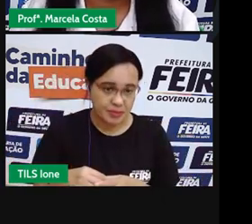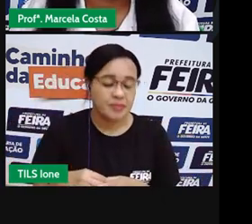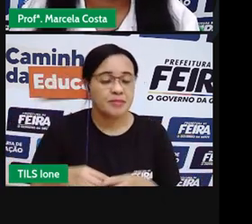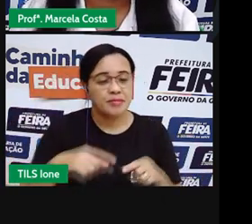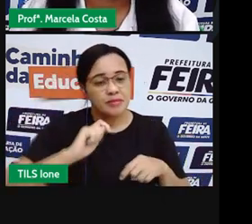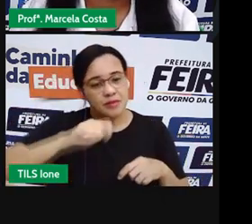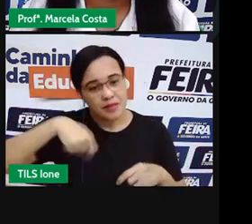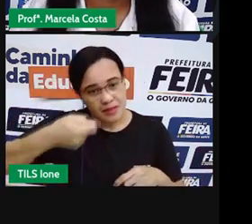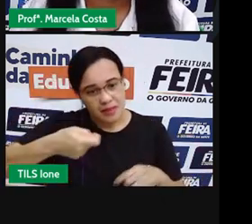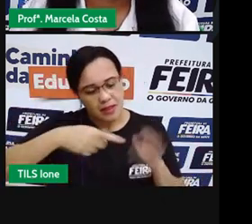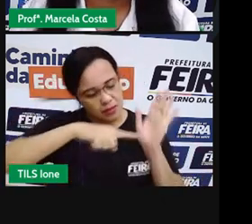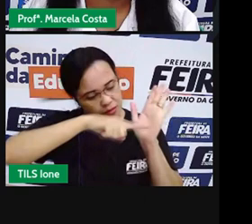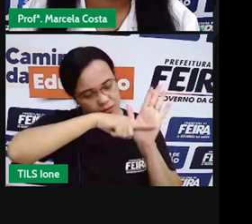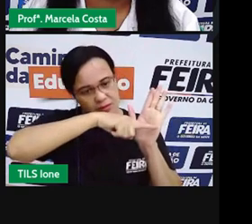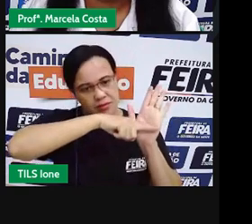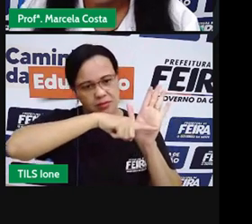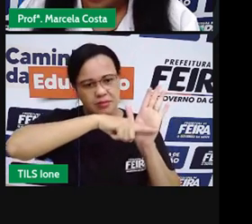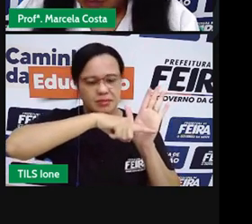subtração.